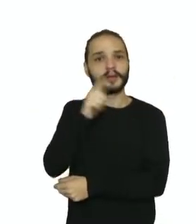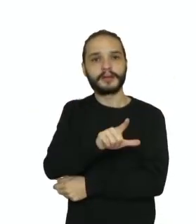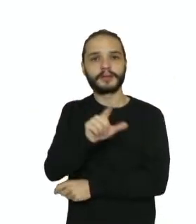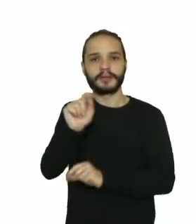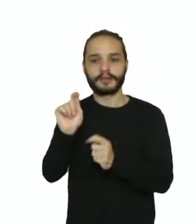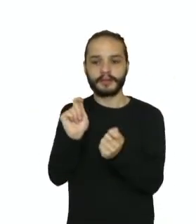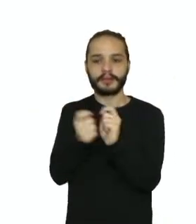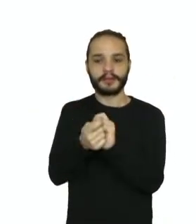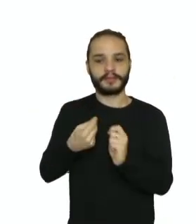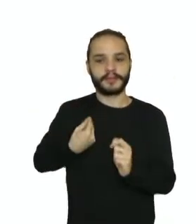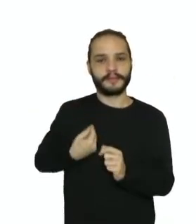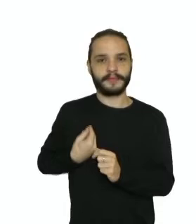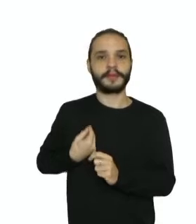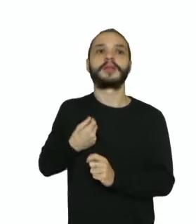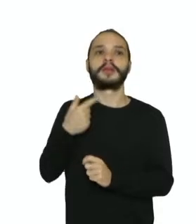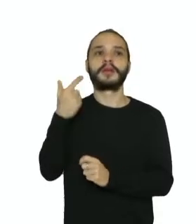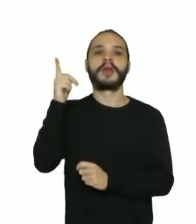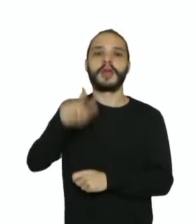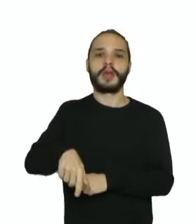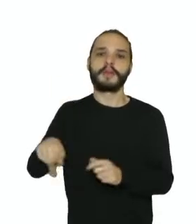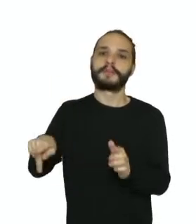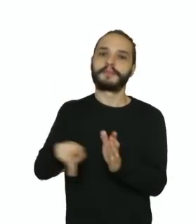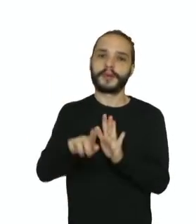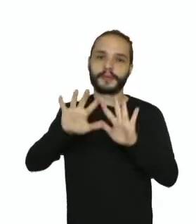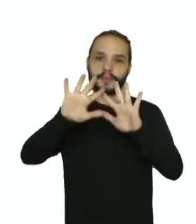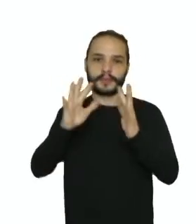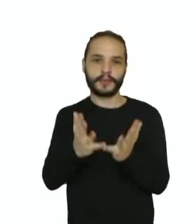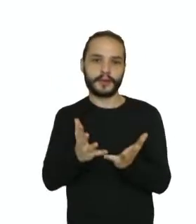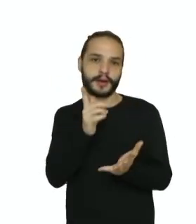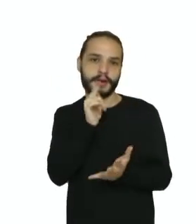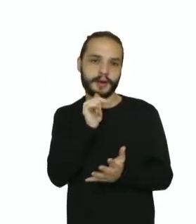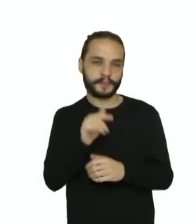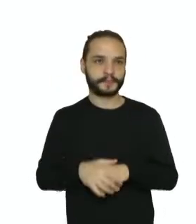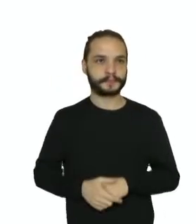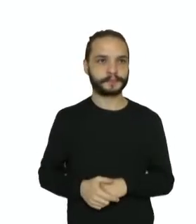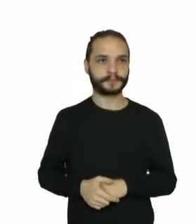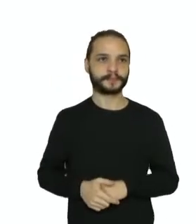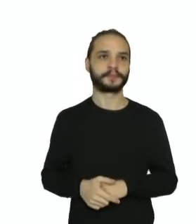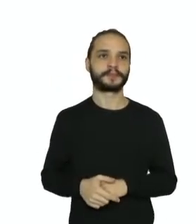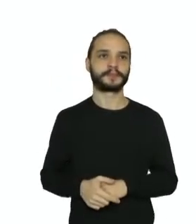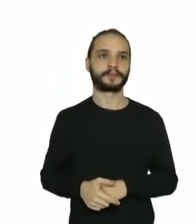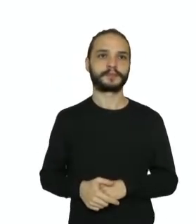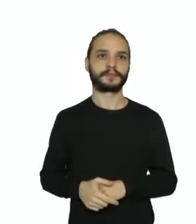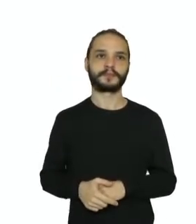àquele local, faz parte da hidrosfera. Então, ela é